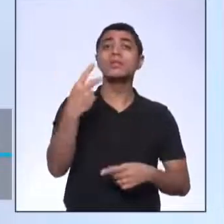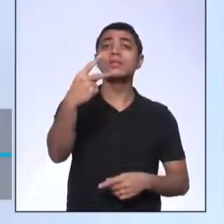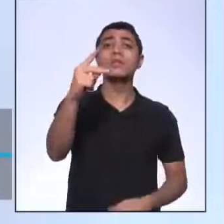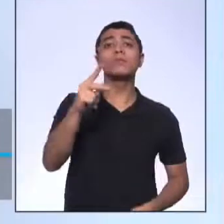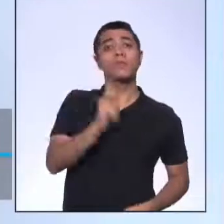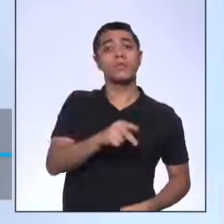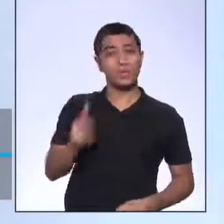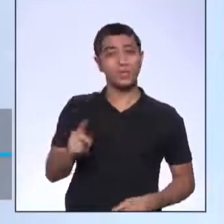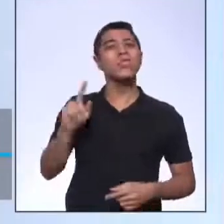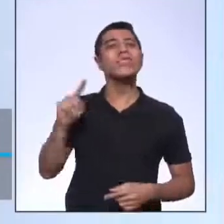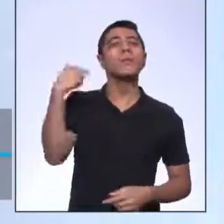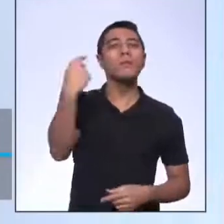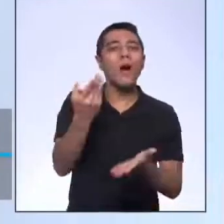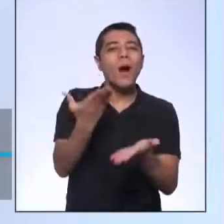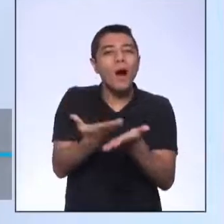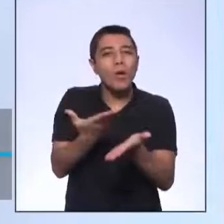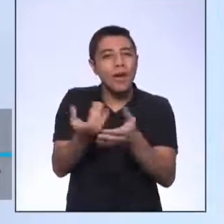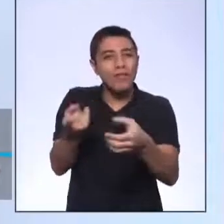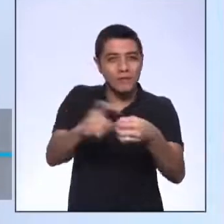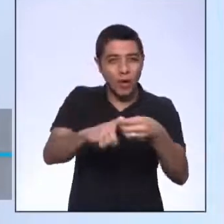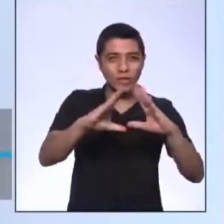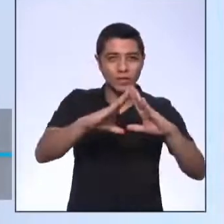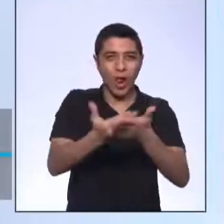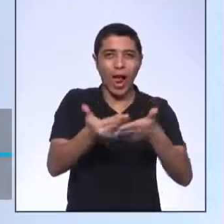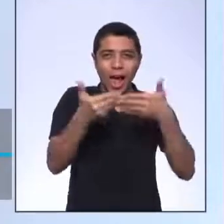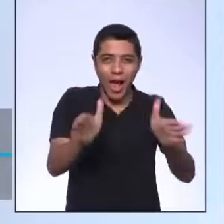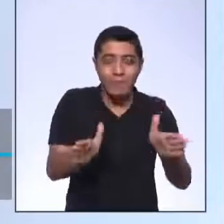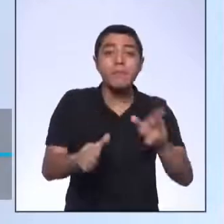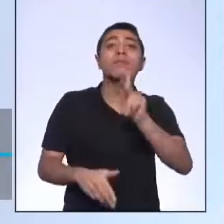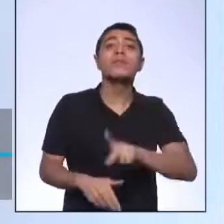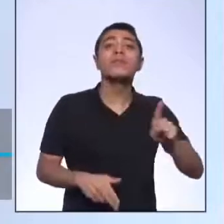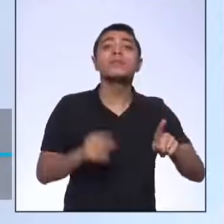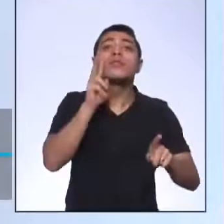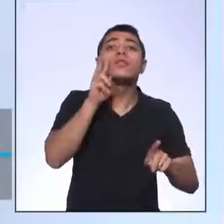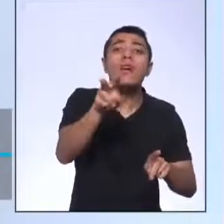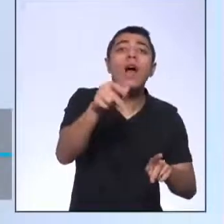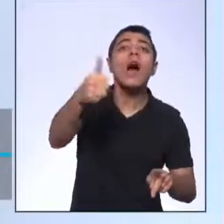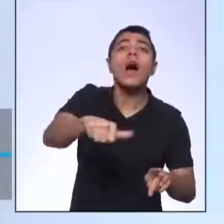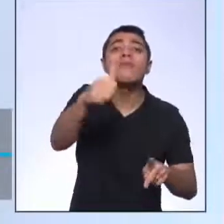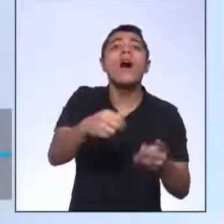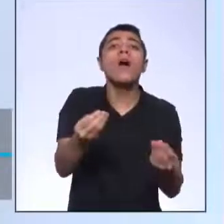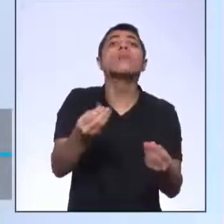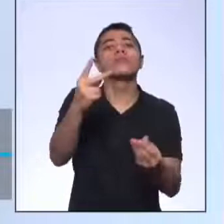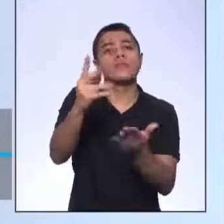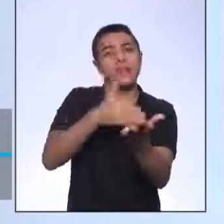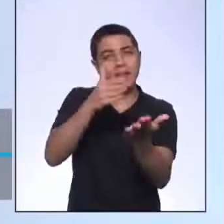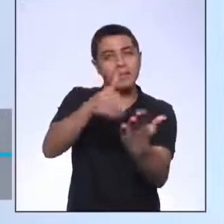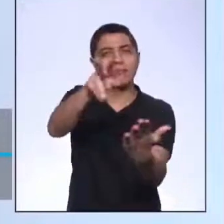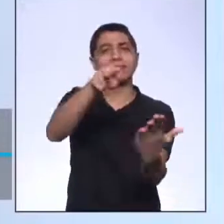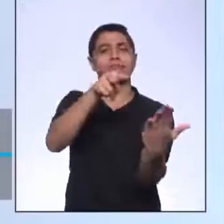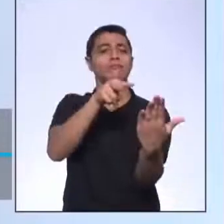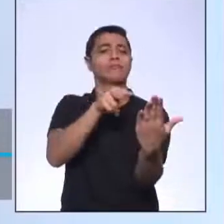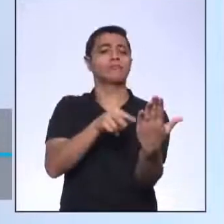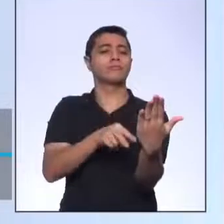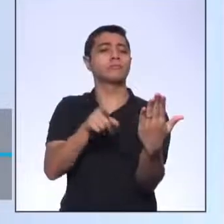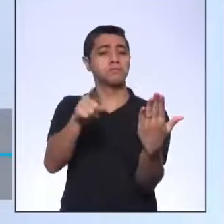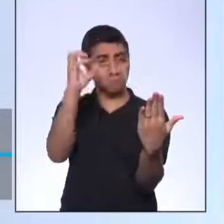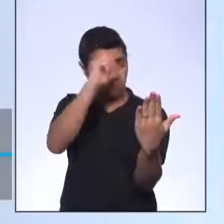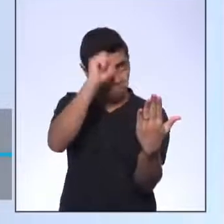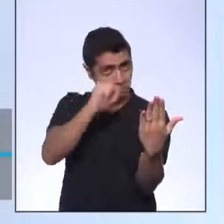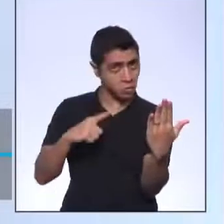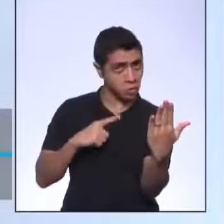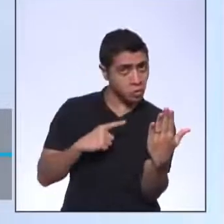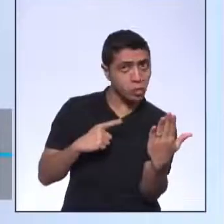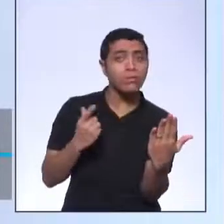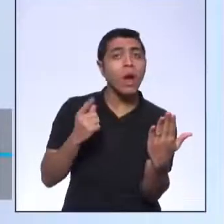vocês quando do retorno das aulas possa ter aí um veículo para avaliação de Como foi o processo de aprendizagem o